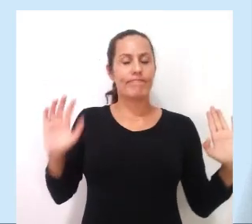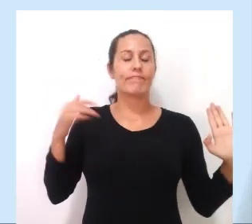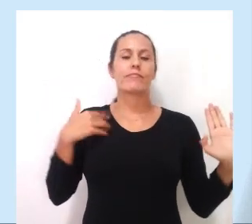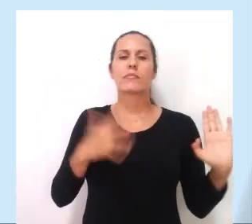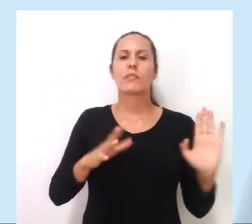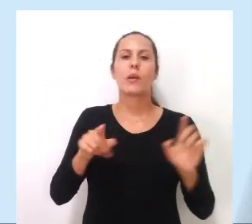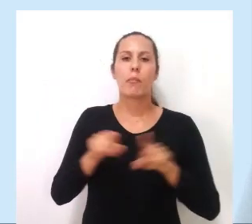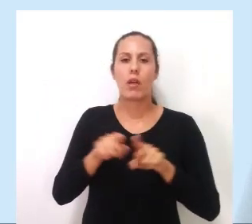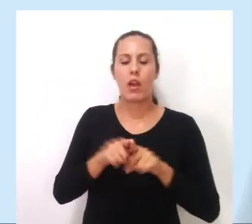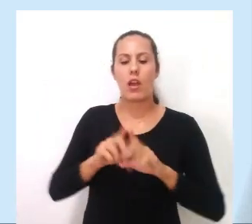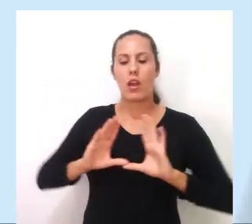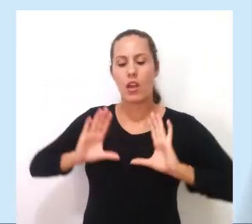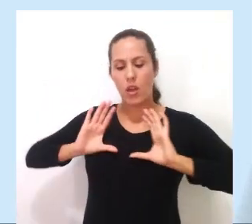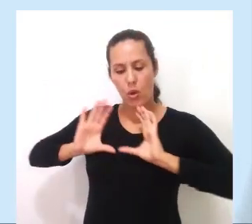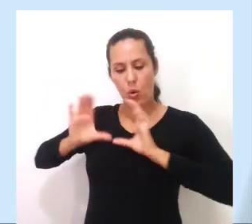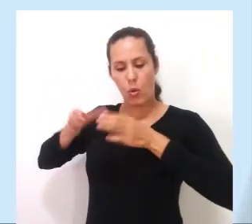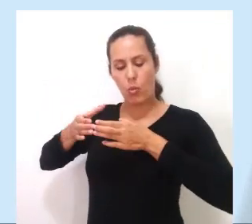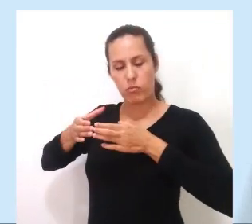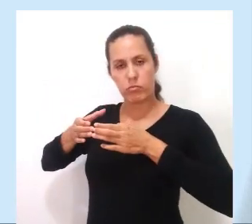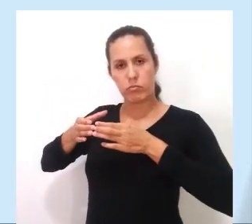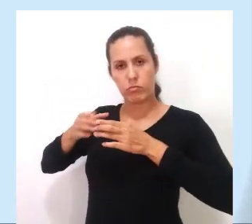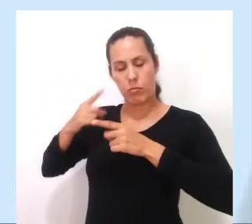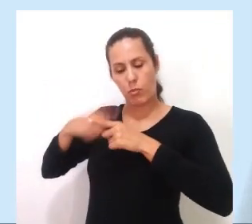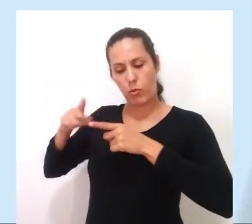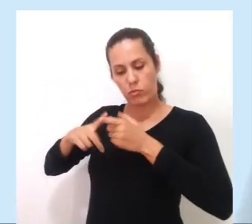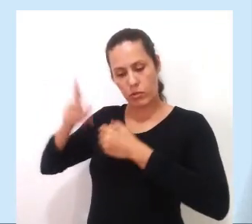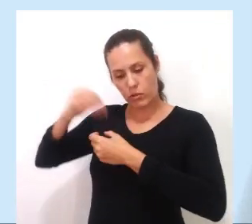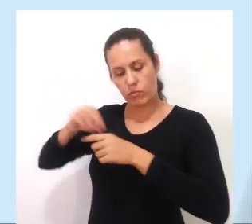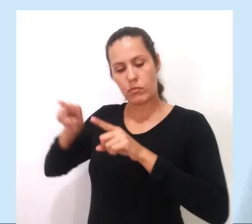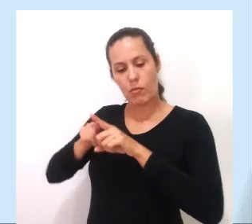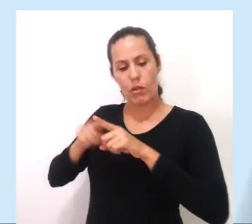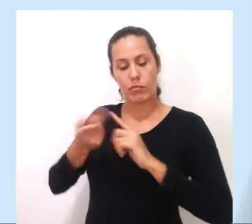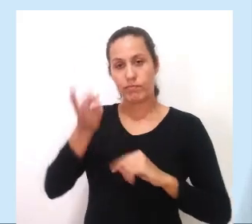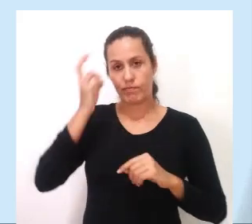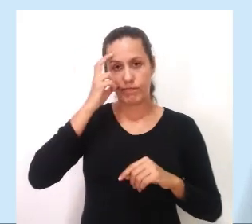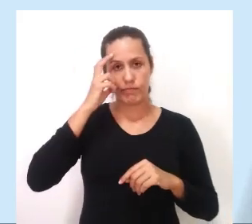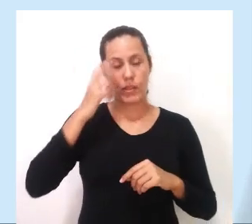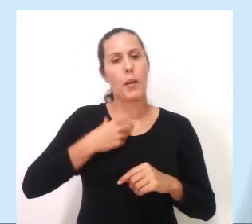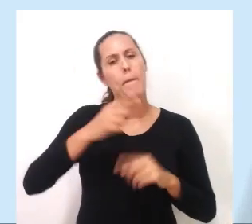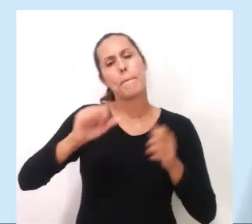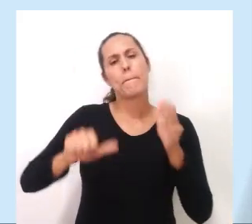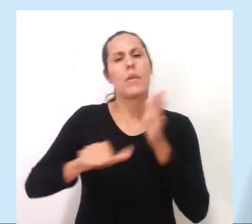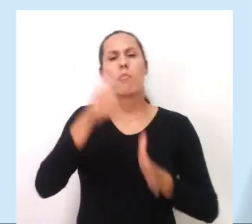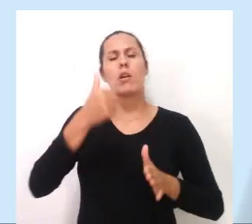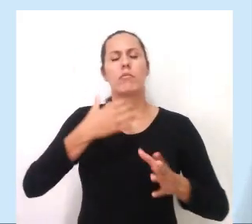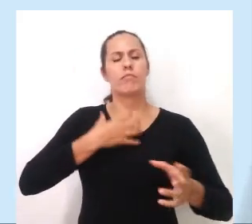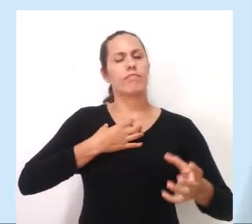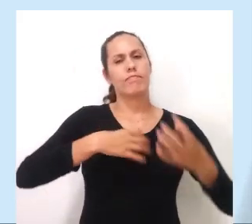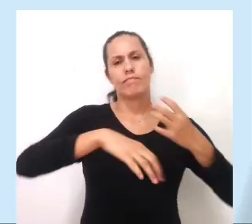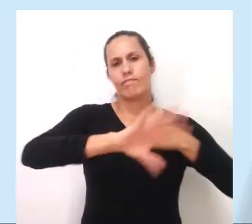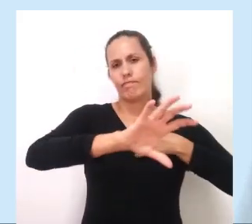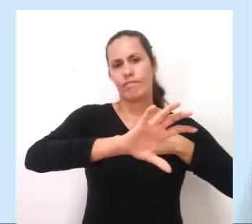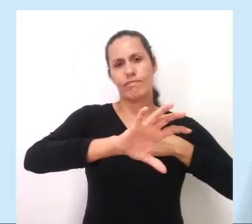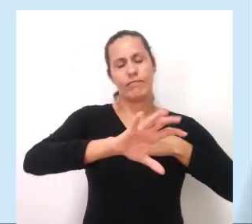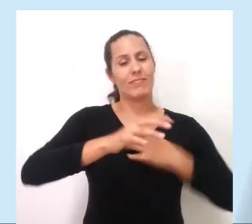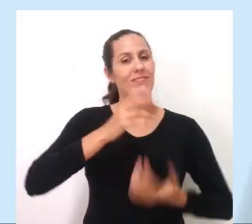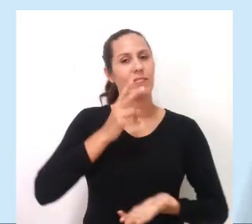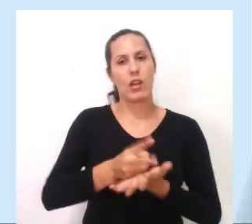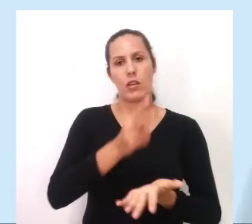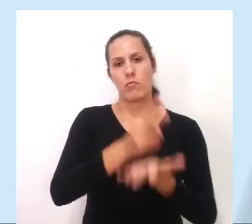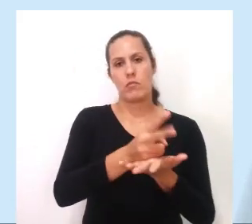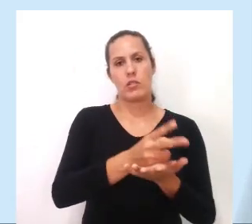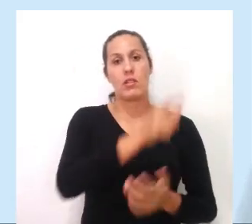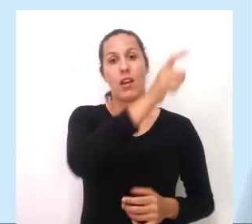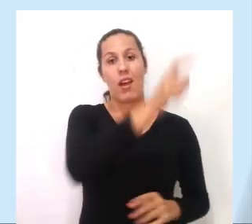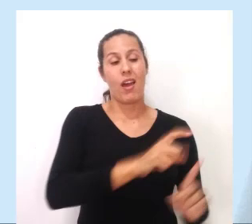comunitários e também são culturais. Então, primeiro, a gente tem que ter empatia e se colocar